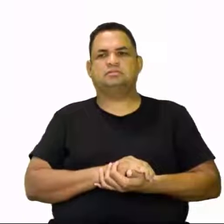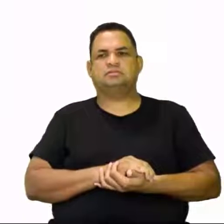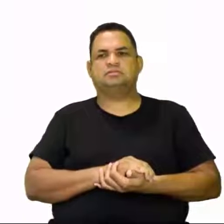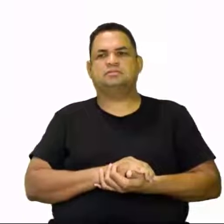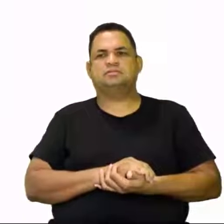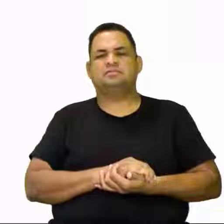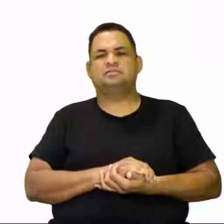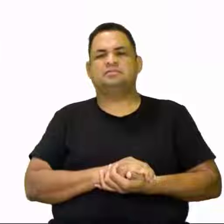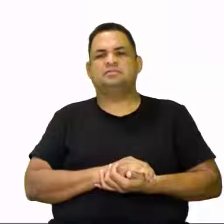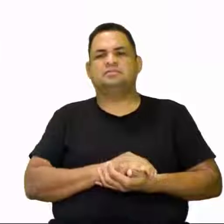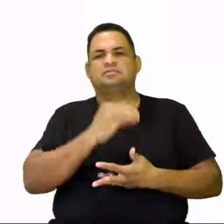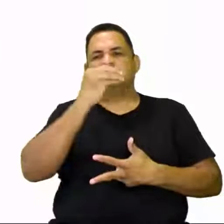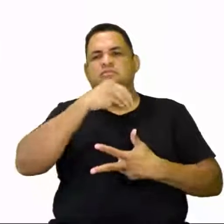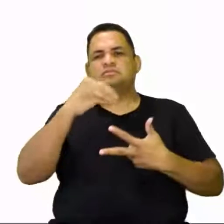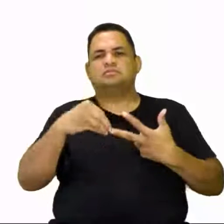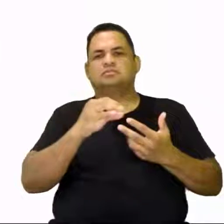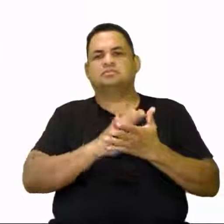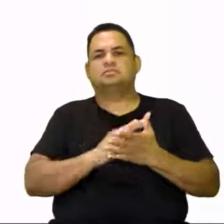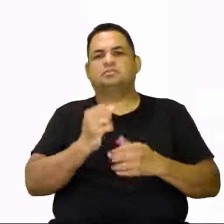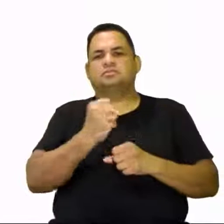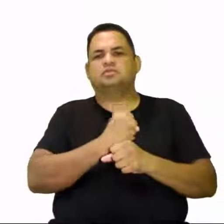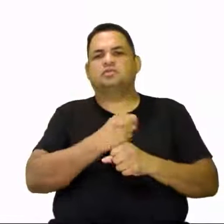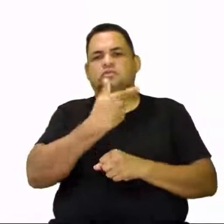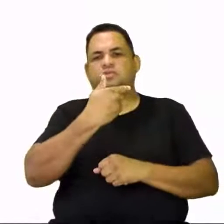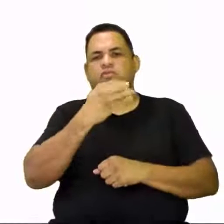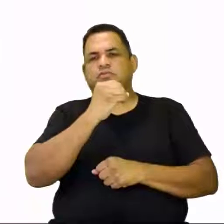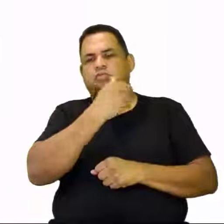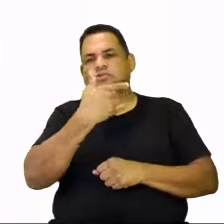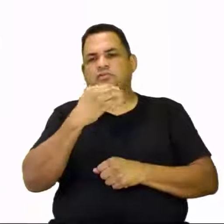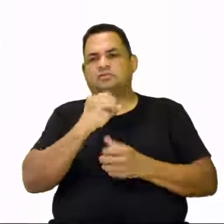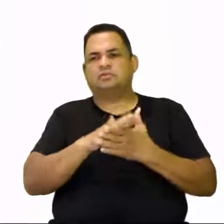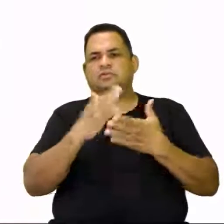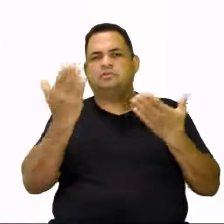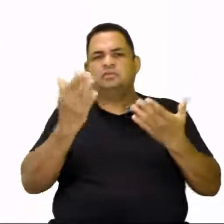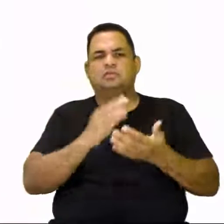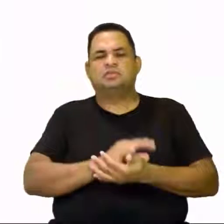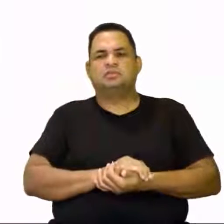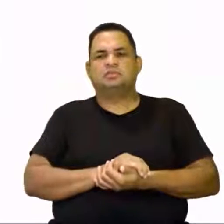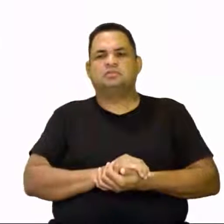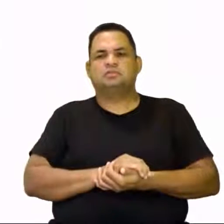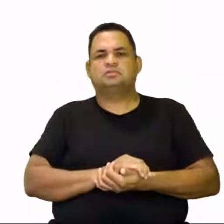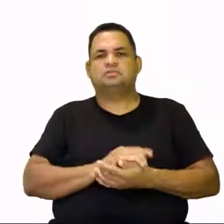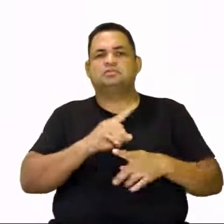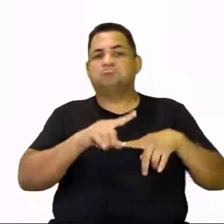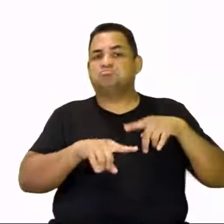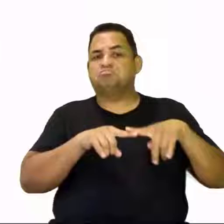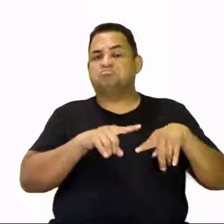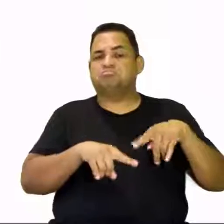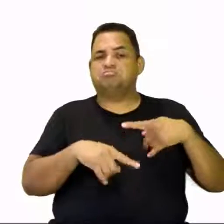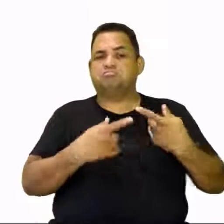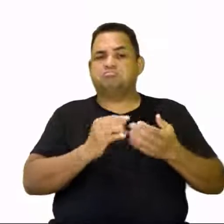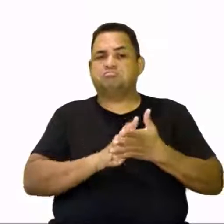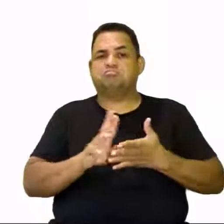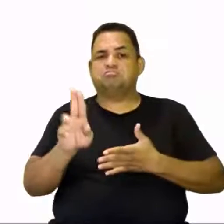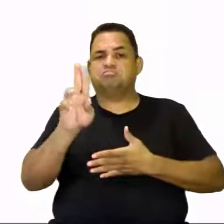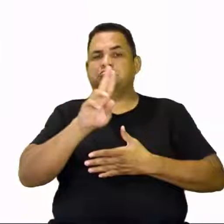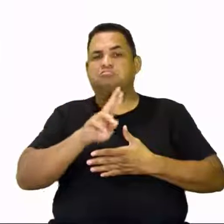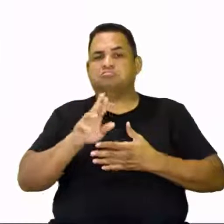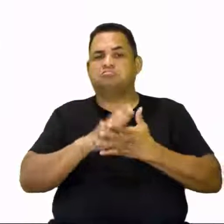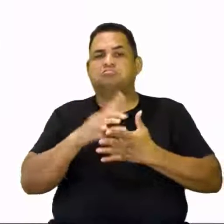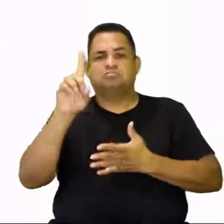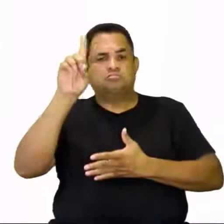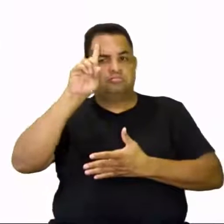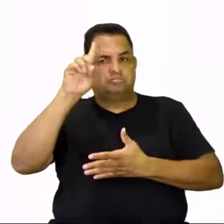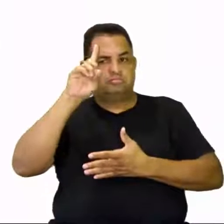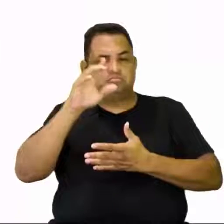questão aqui, ela é do Enem de 2020, e diz o seguinte... Entre os materiais mais usados no